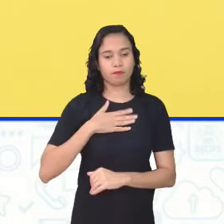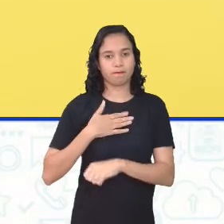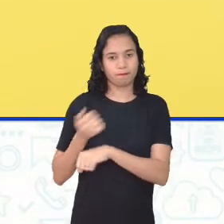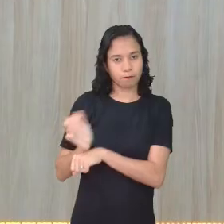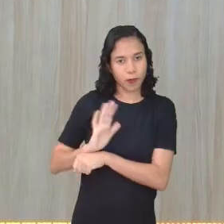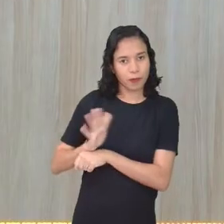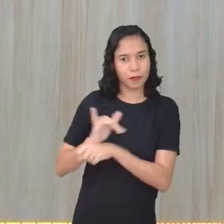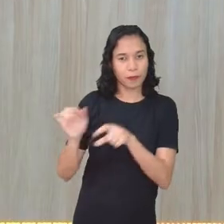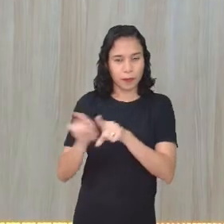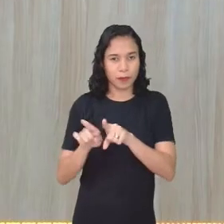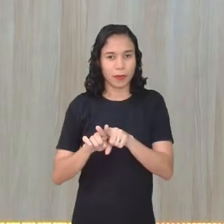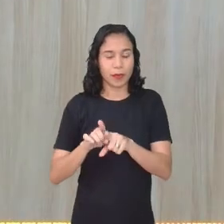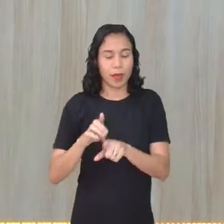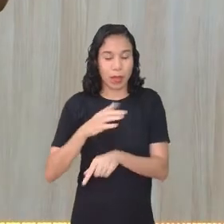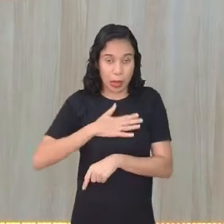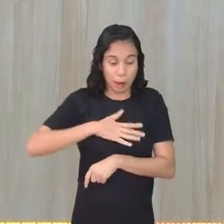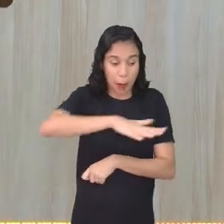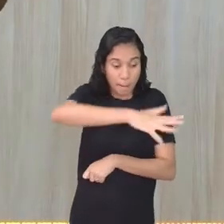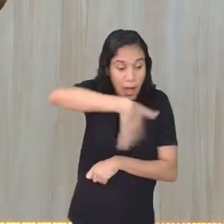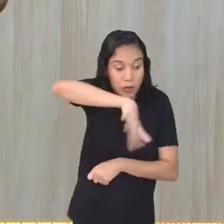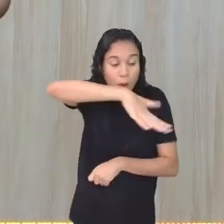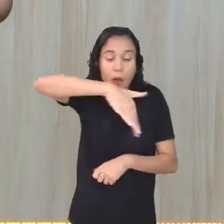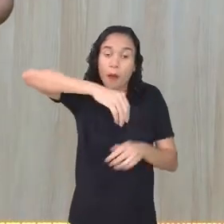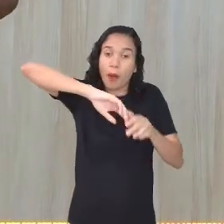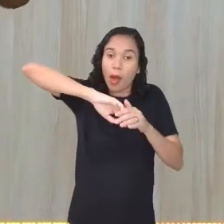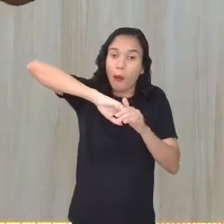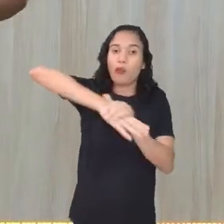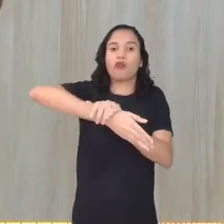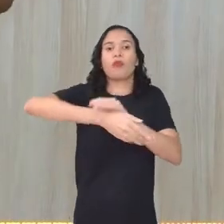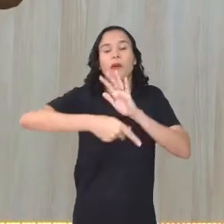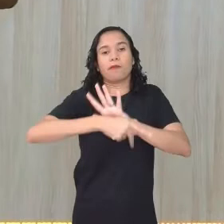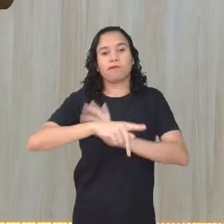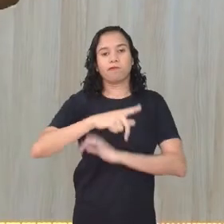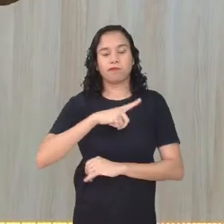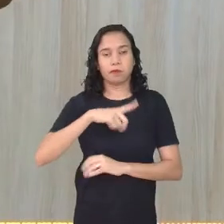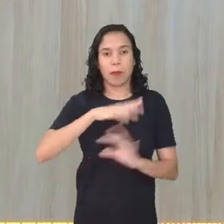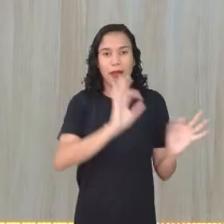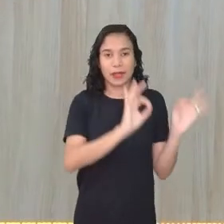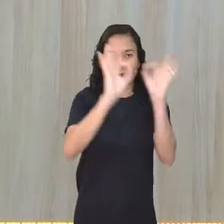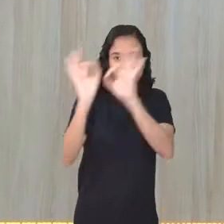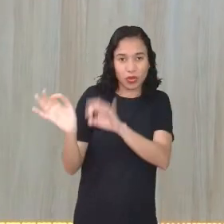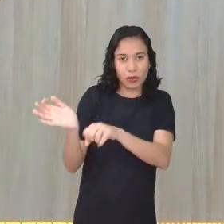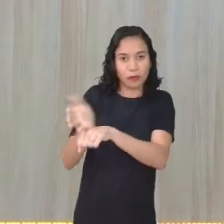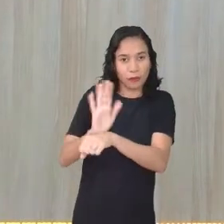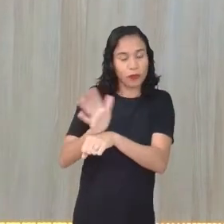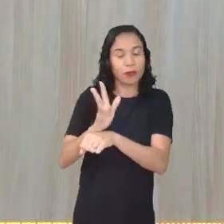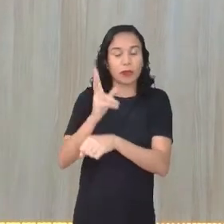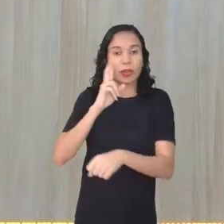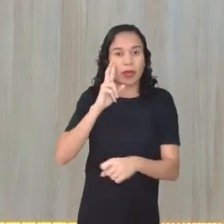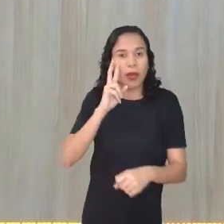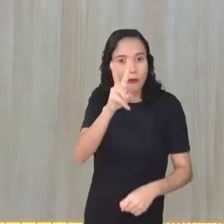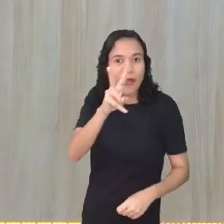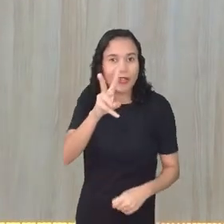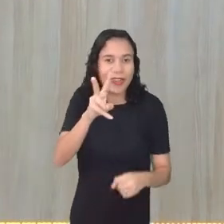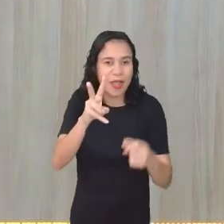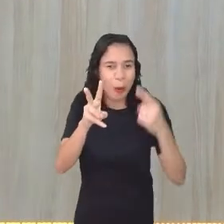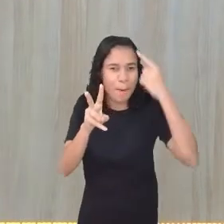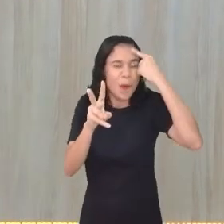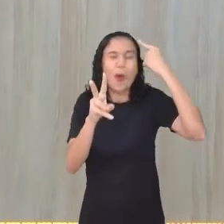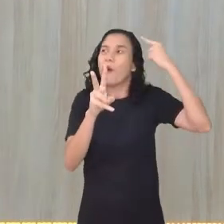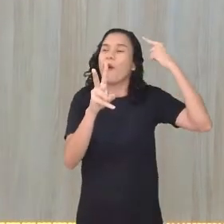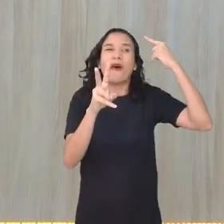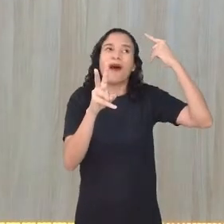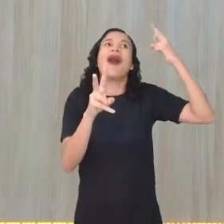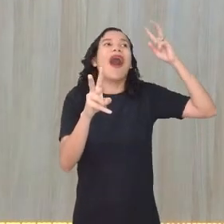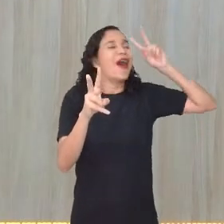filme. Fazer com que o meu público que está acostumado a assistir filmes de terror entenda o caminho que eu fiz,